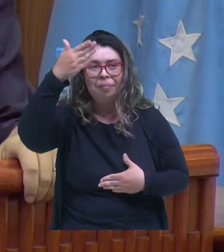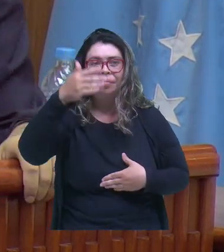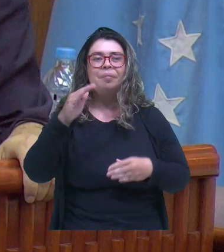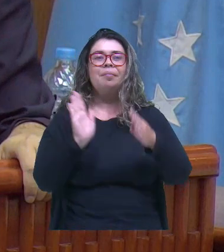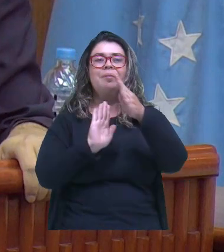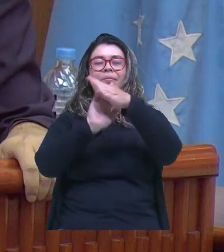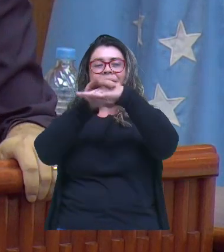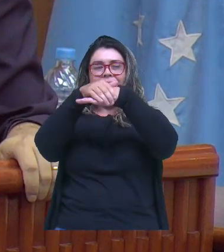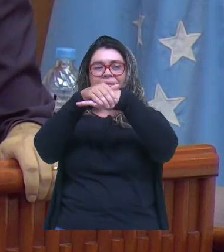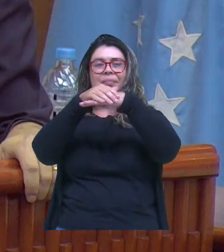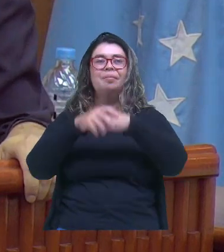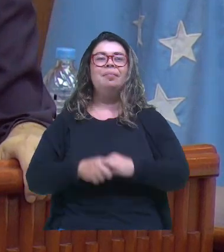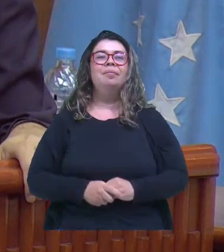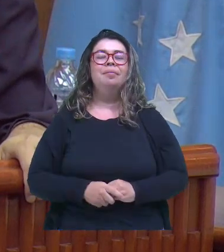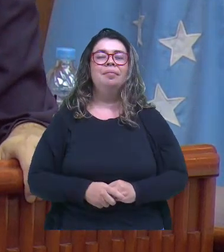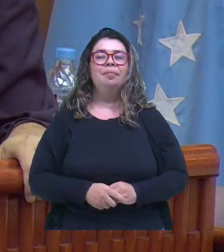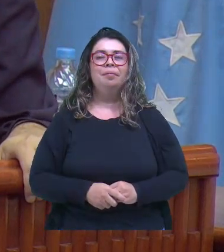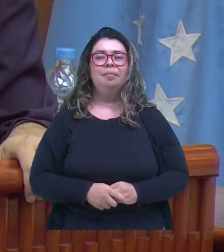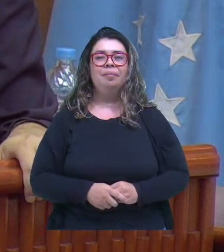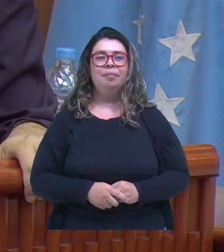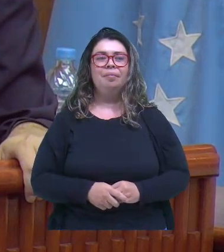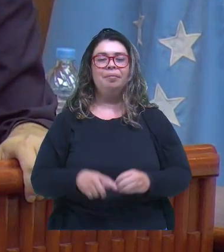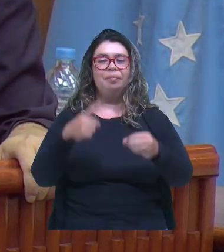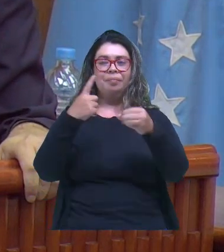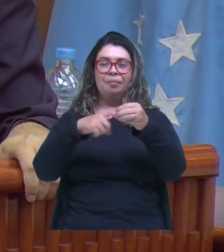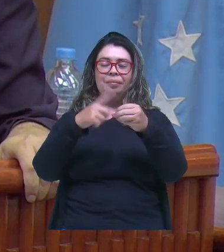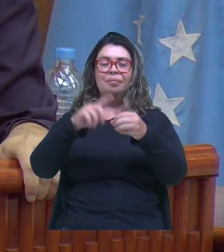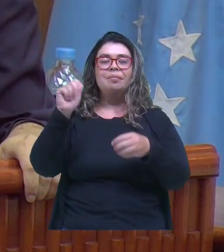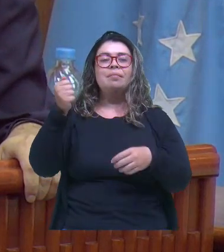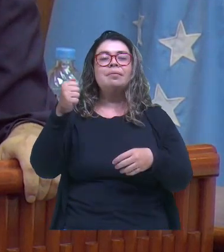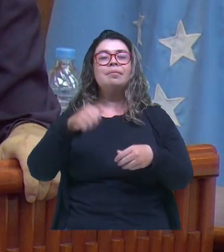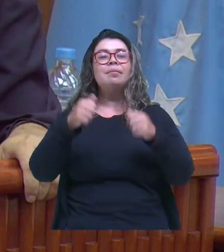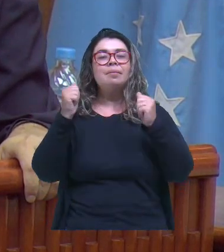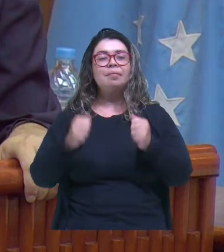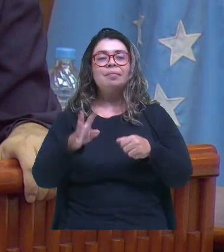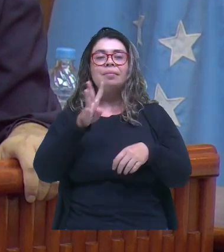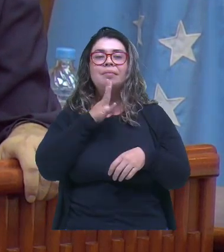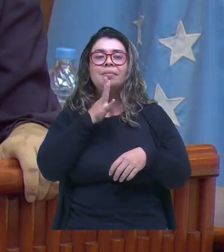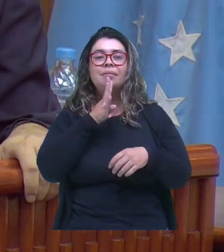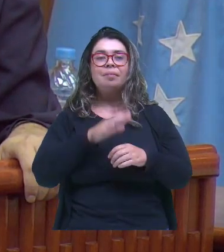noite, e que a cidade de Assis possa reconhecer